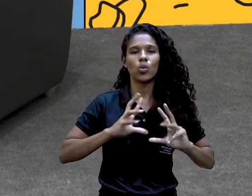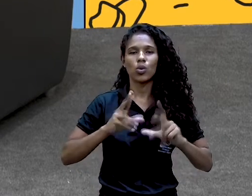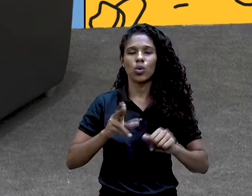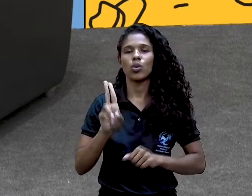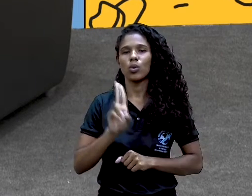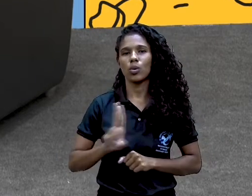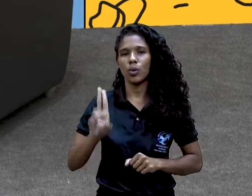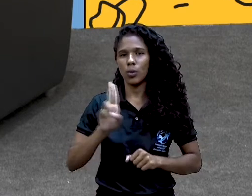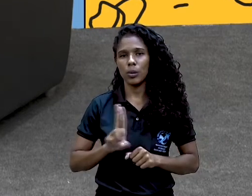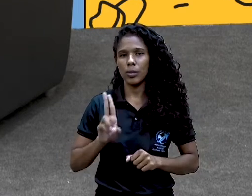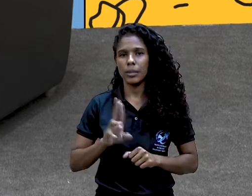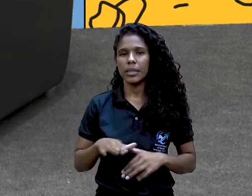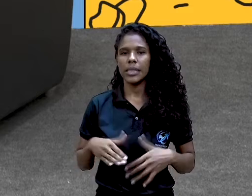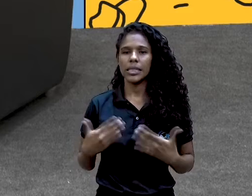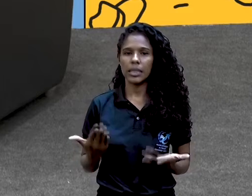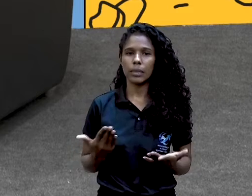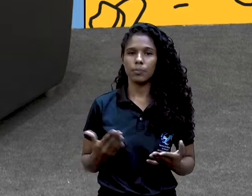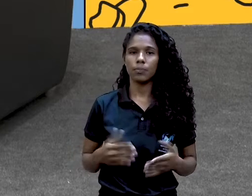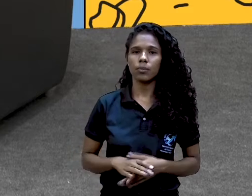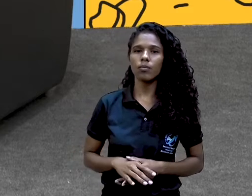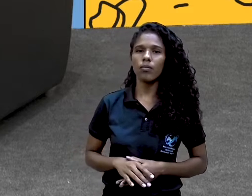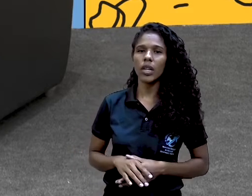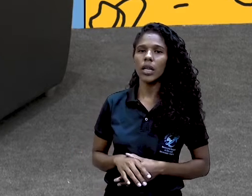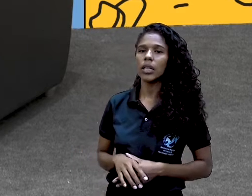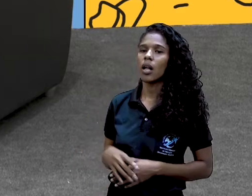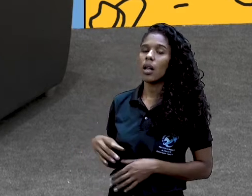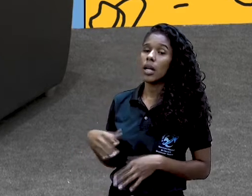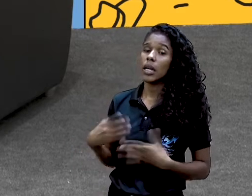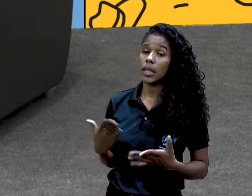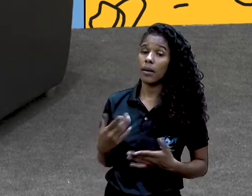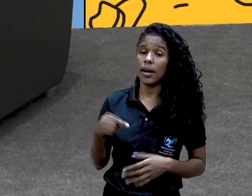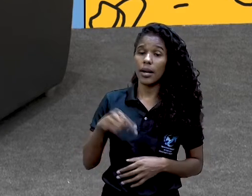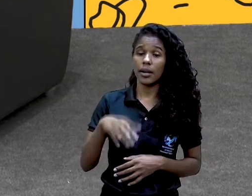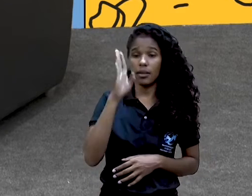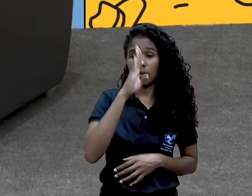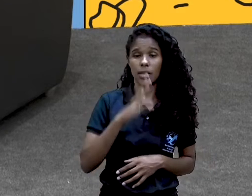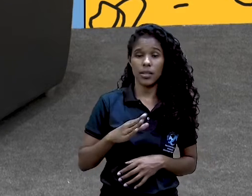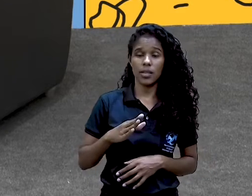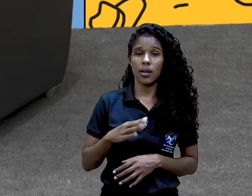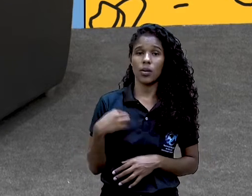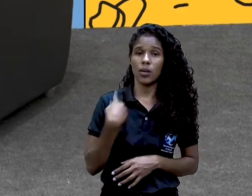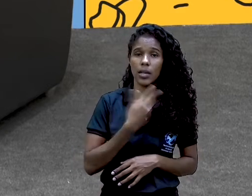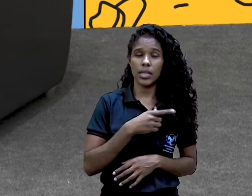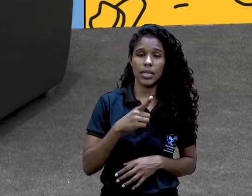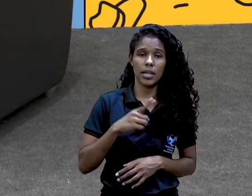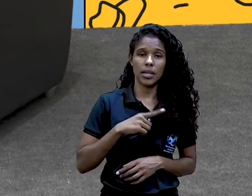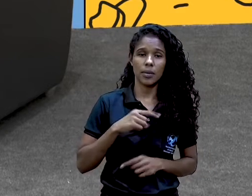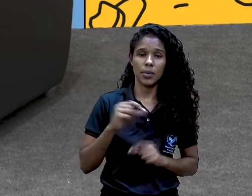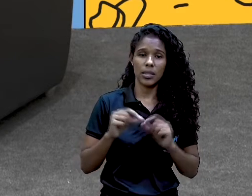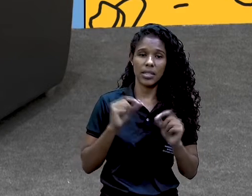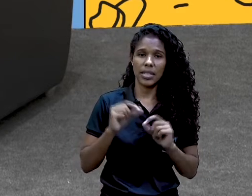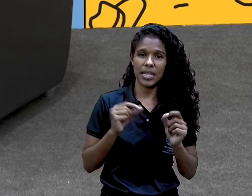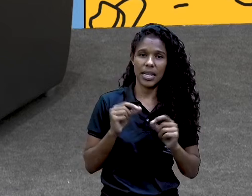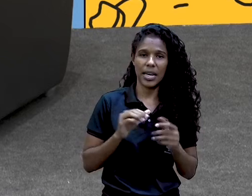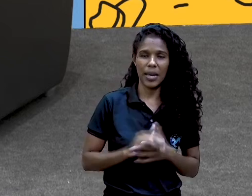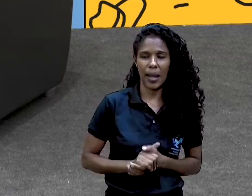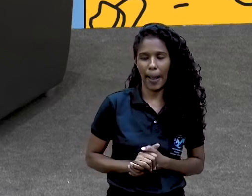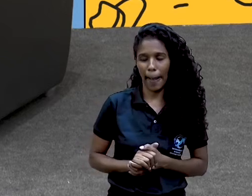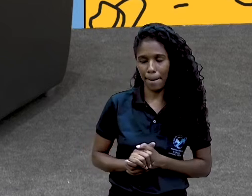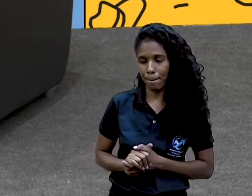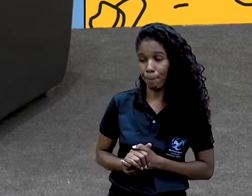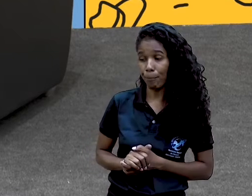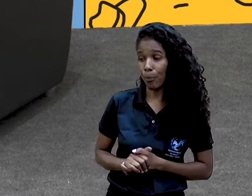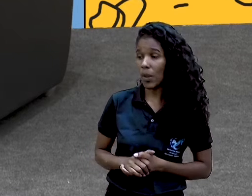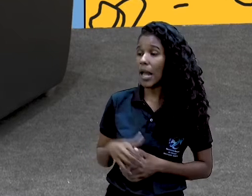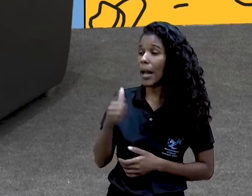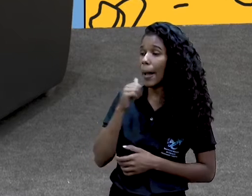Raíssa Leal, a nossa fadinha, que é do skate. A fadinha, ela tem a nossa idade praticamente, né, Sofia? Que eu tenho quase a sua idade, mais